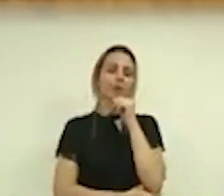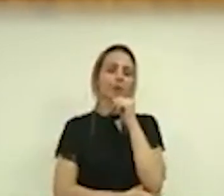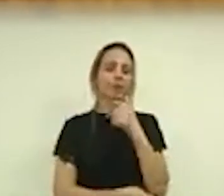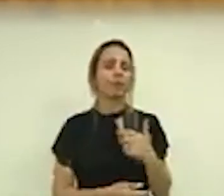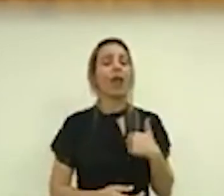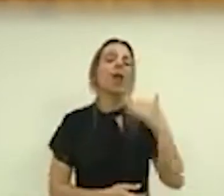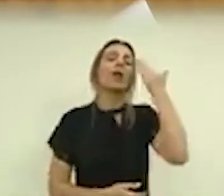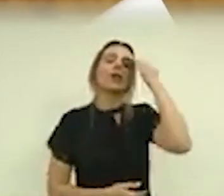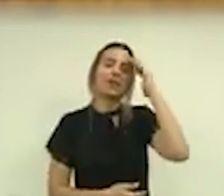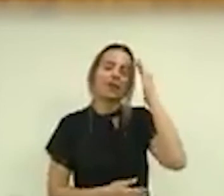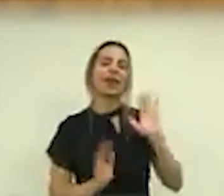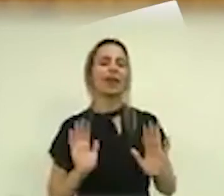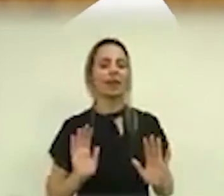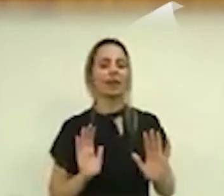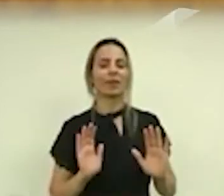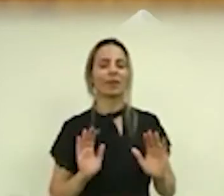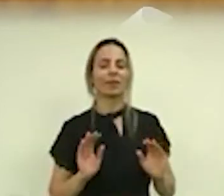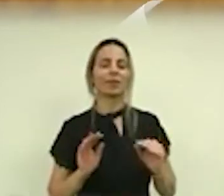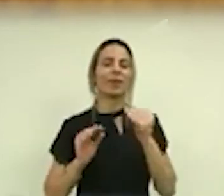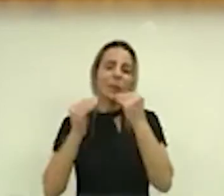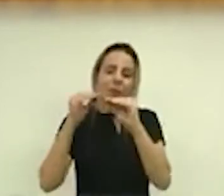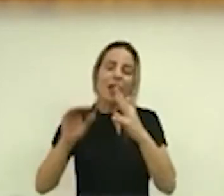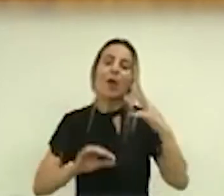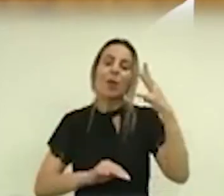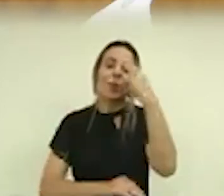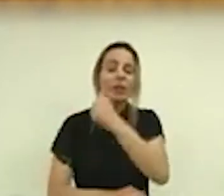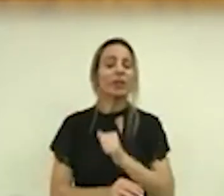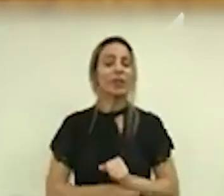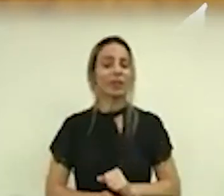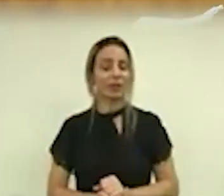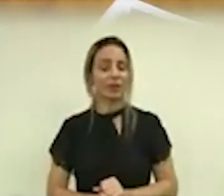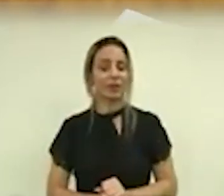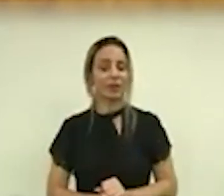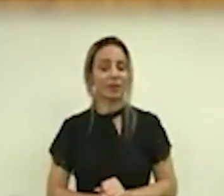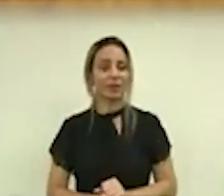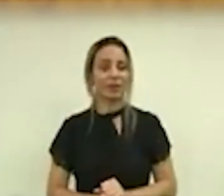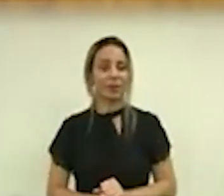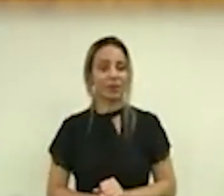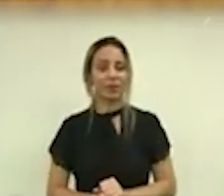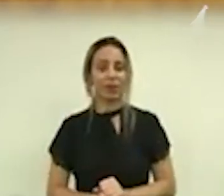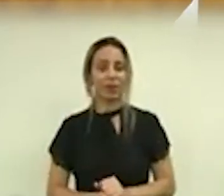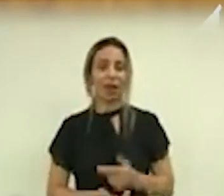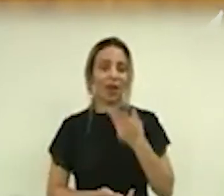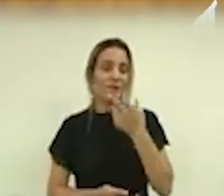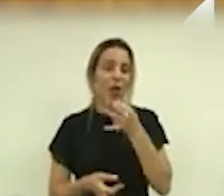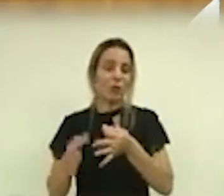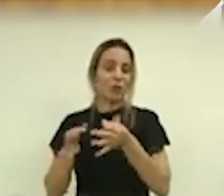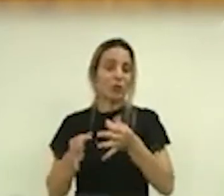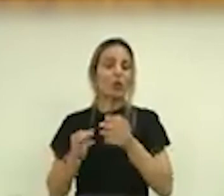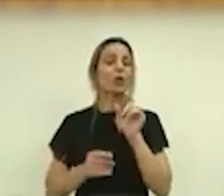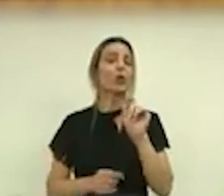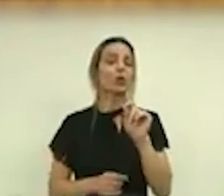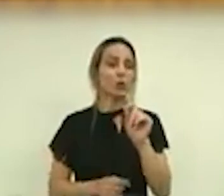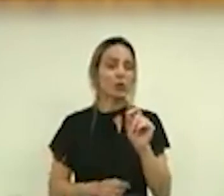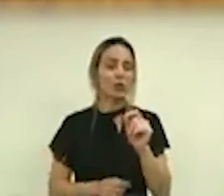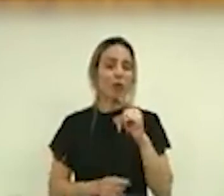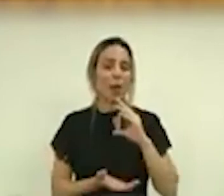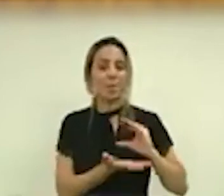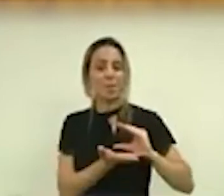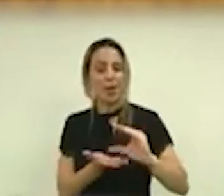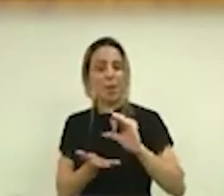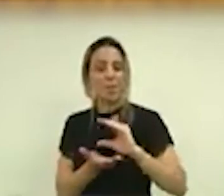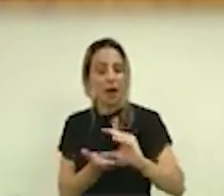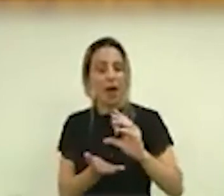Eu até entendo que a mensagem é muito bonita. E aí eles usam juros de case para dizer que vão ser aplicados